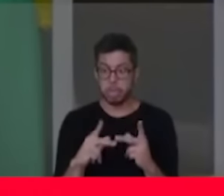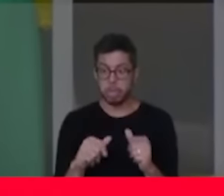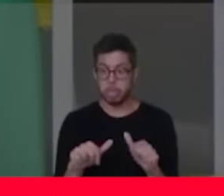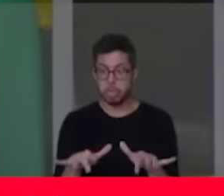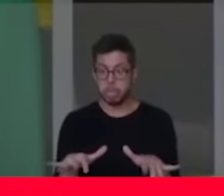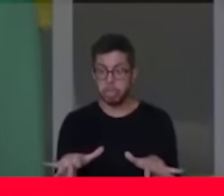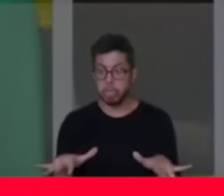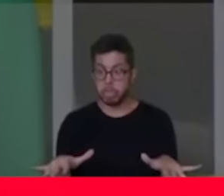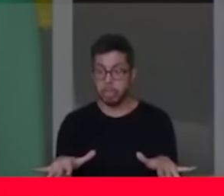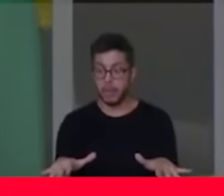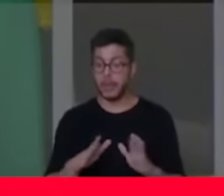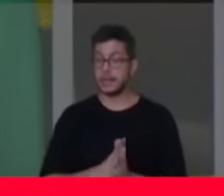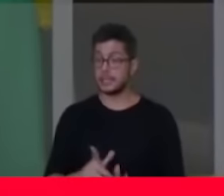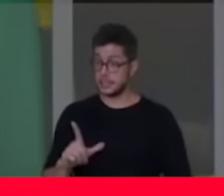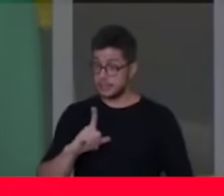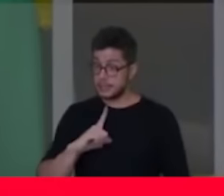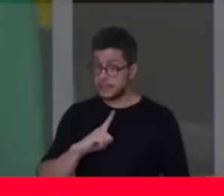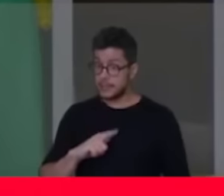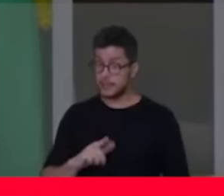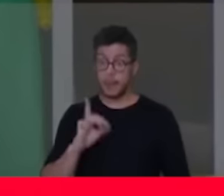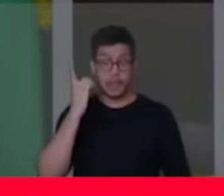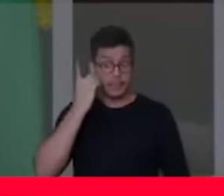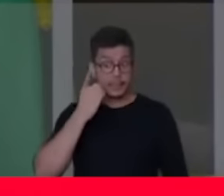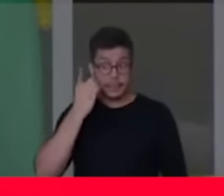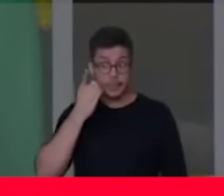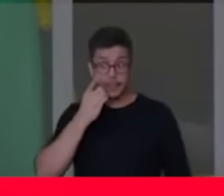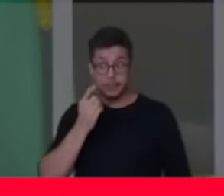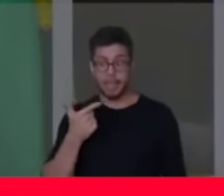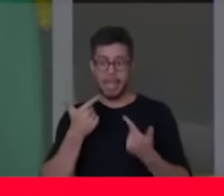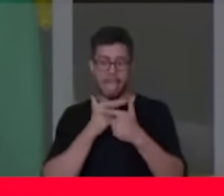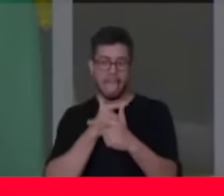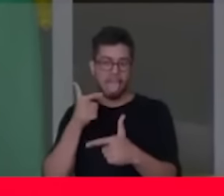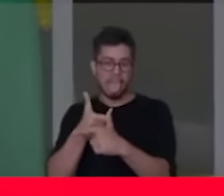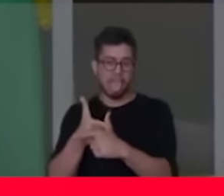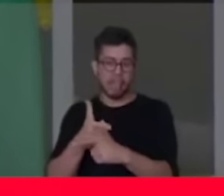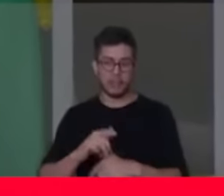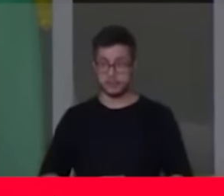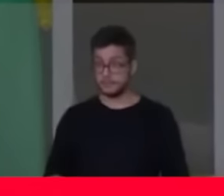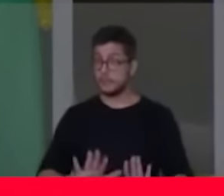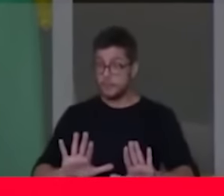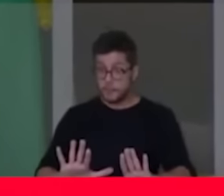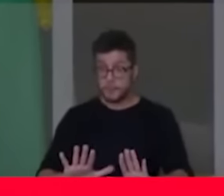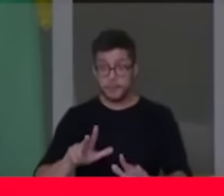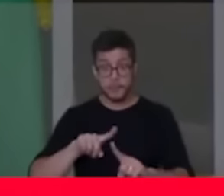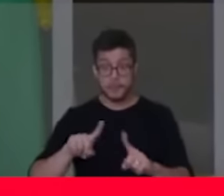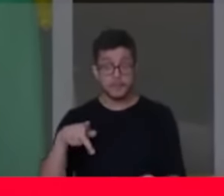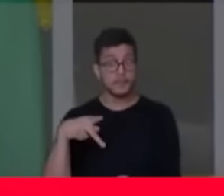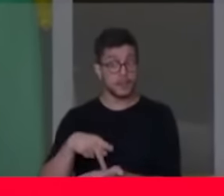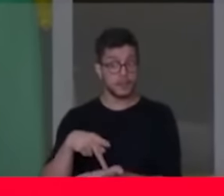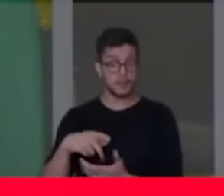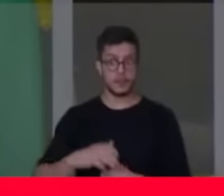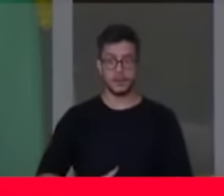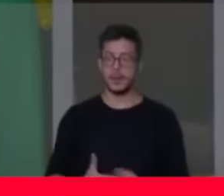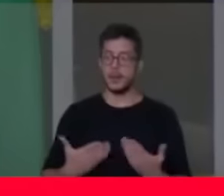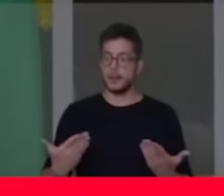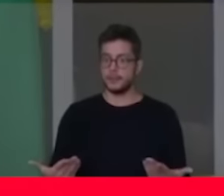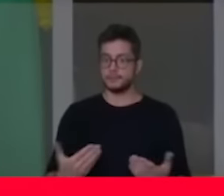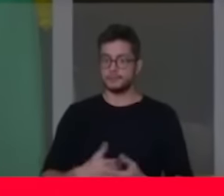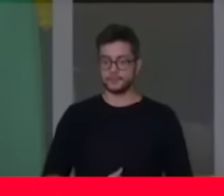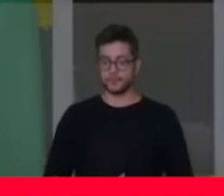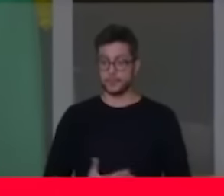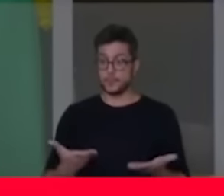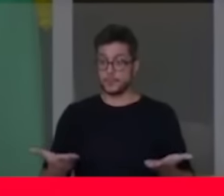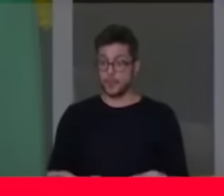Não é possível isso. Saiu hoje uma matéria falando sobre a pesquisa da Genial Quest, em que fala que